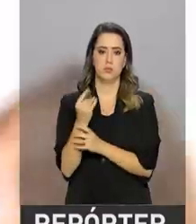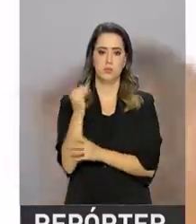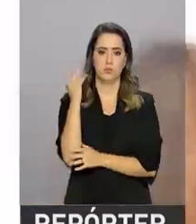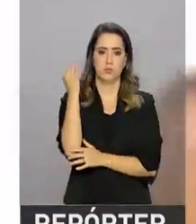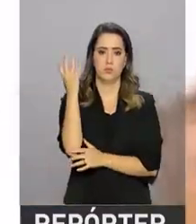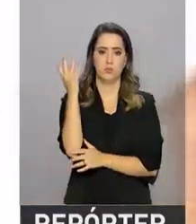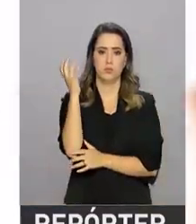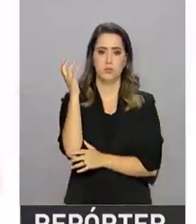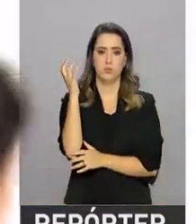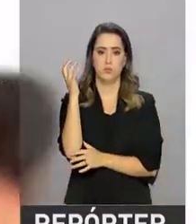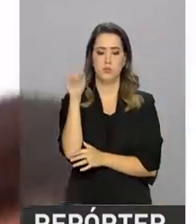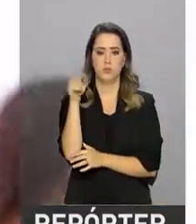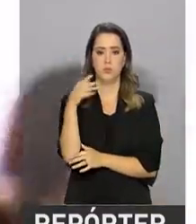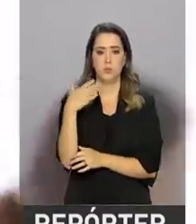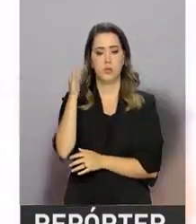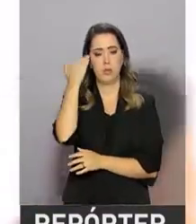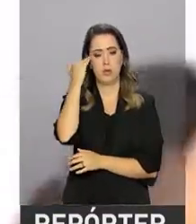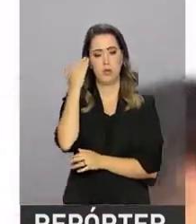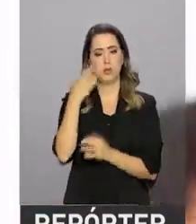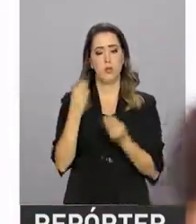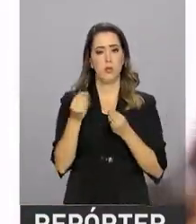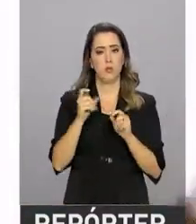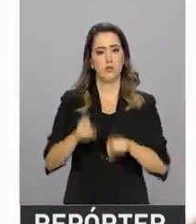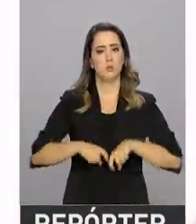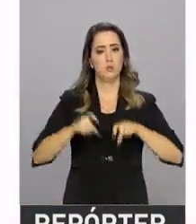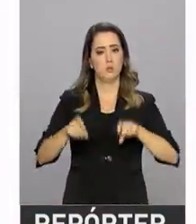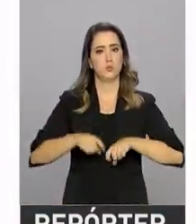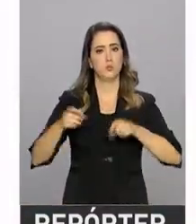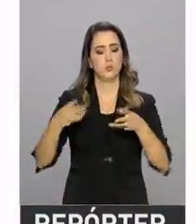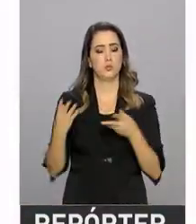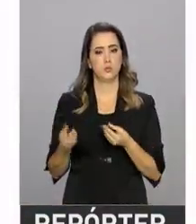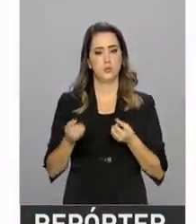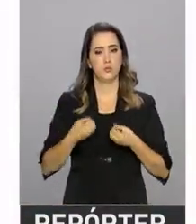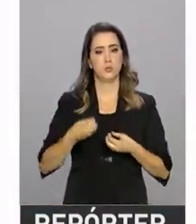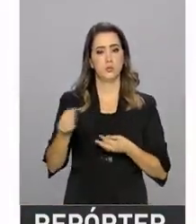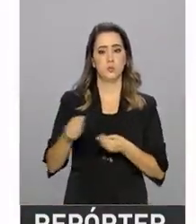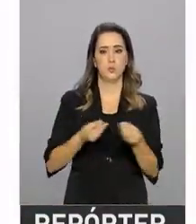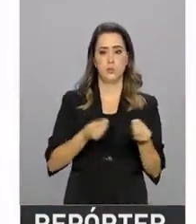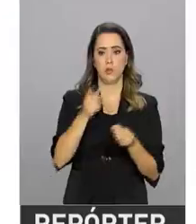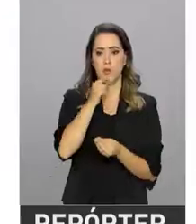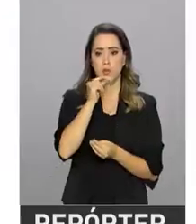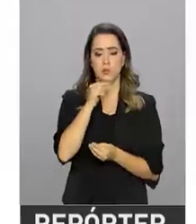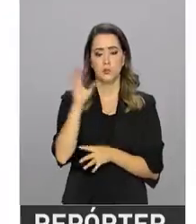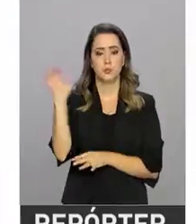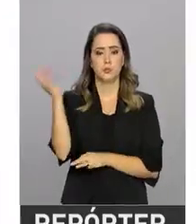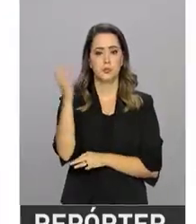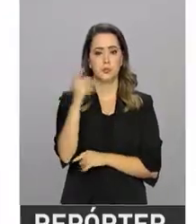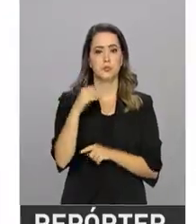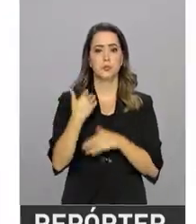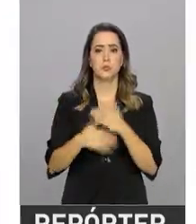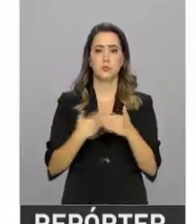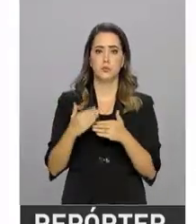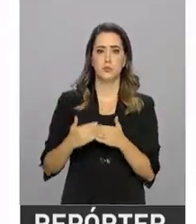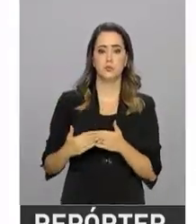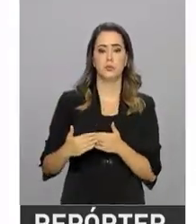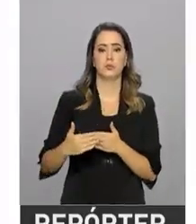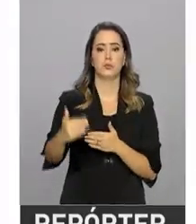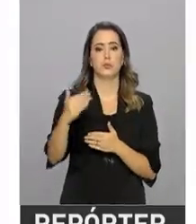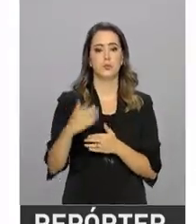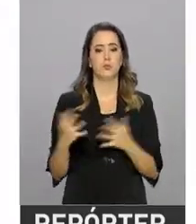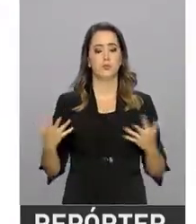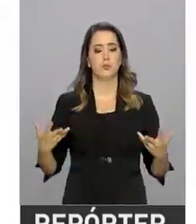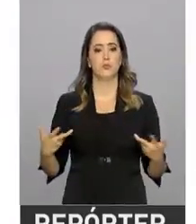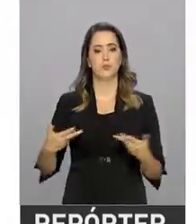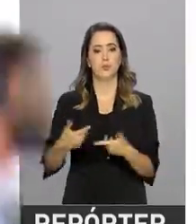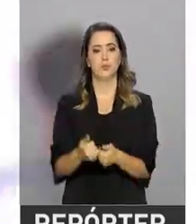a partir de interpretar a irrigação como uma forma de fornecer água para as plantas, os produtores continuam aumentando a sua